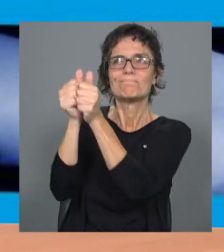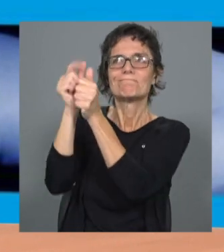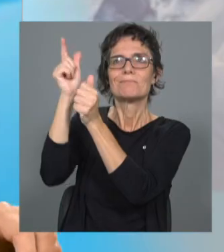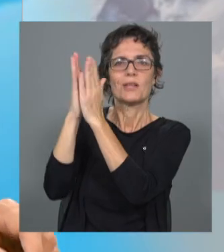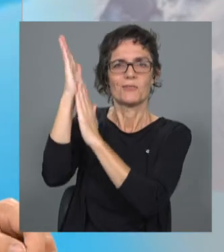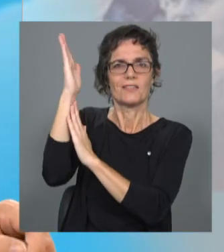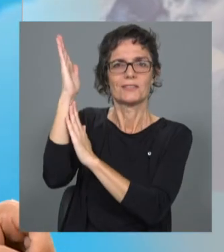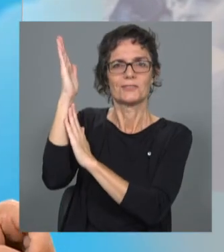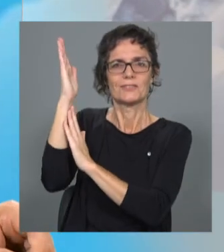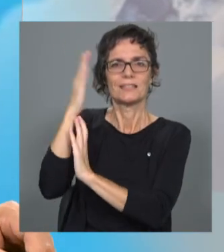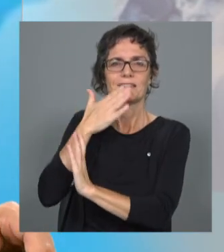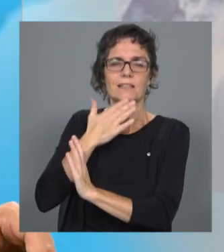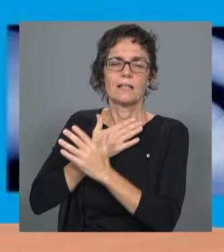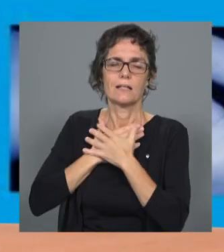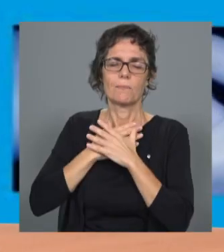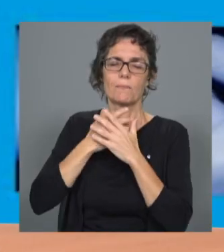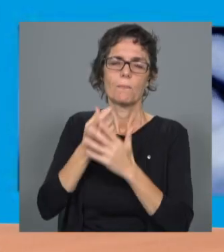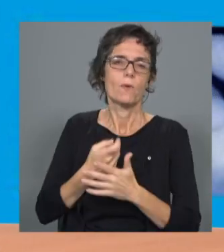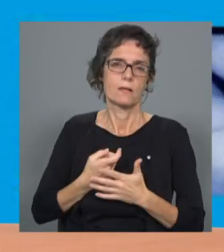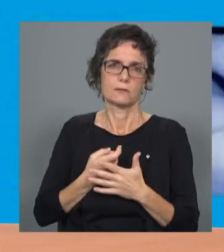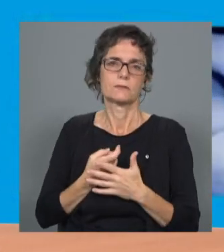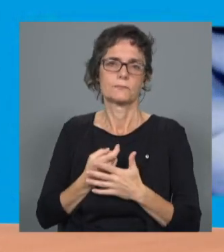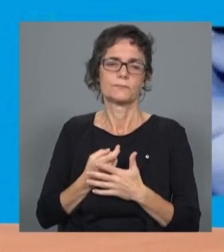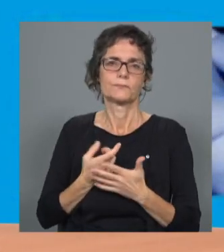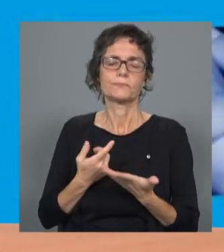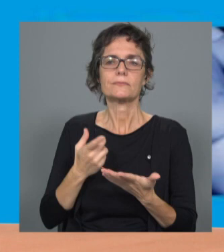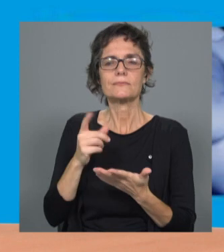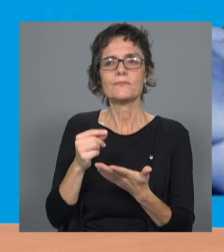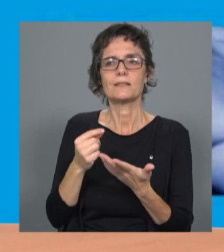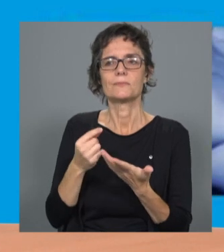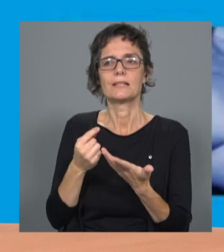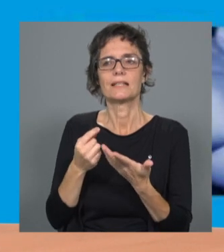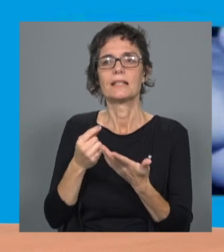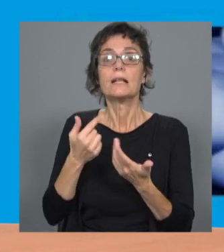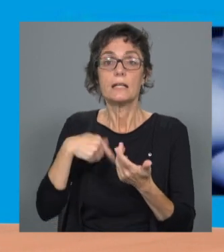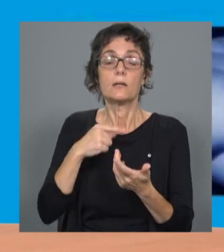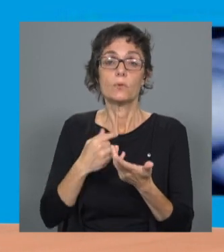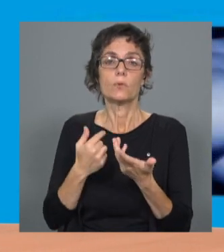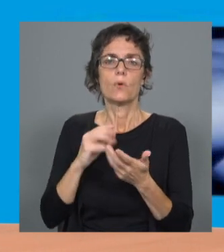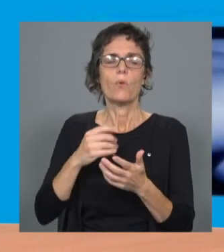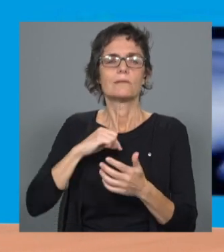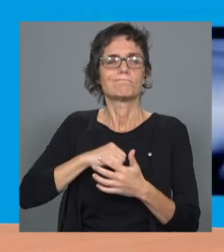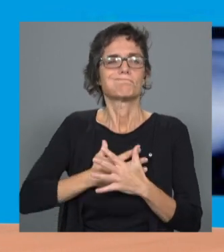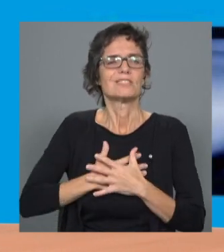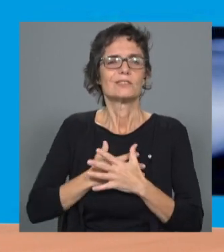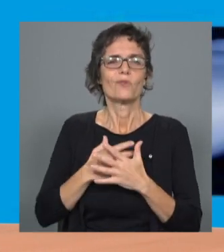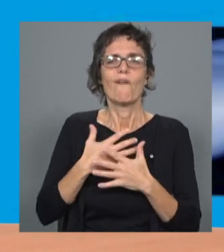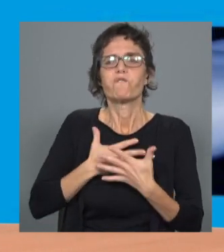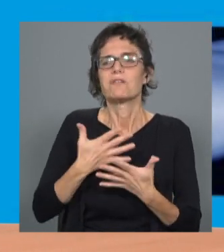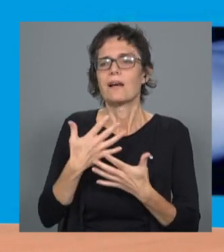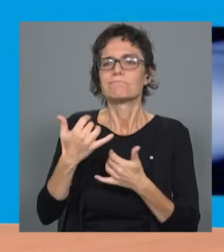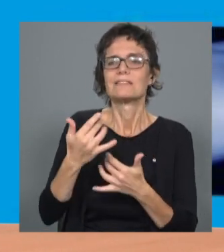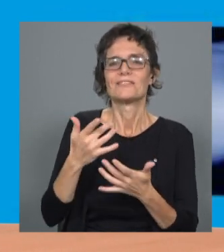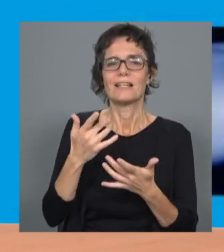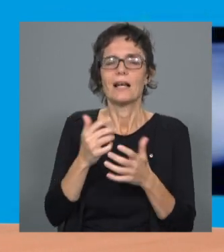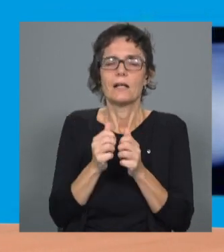também a ausência física? Sim, ajuda a integrar a ausência física, rezo muitas vezes para eles também e